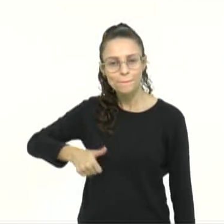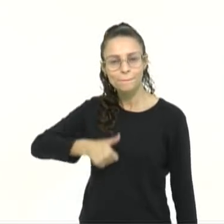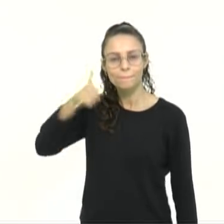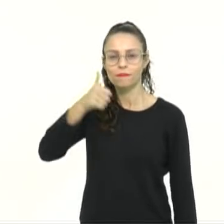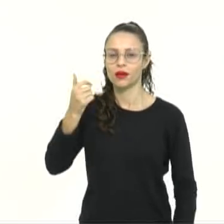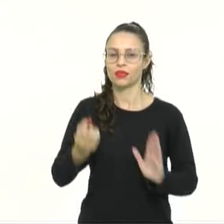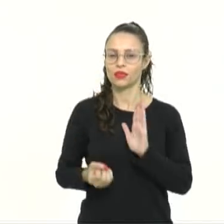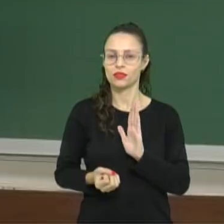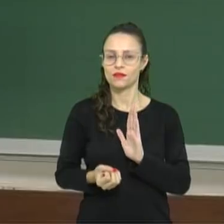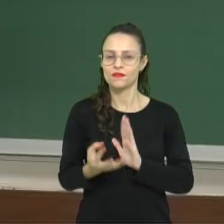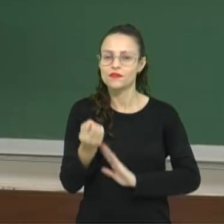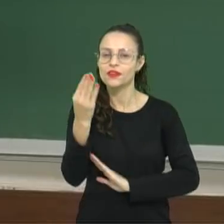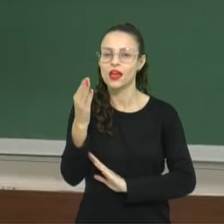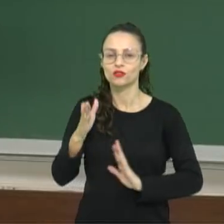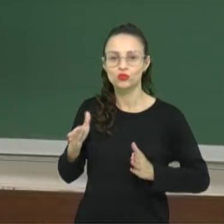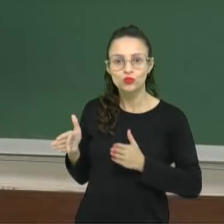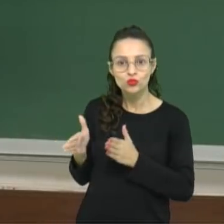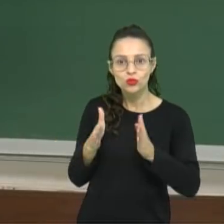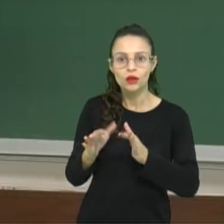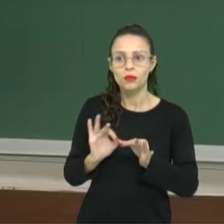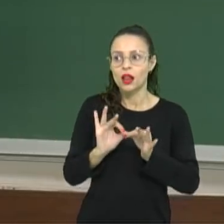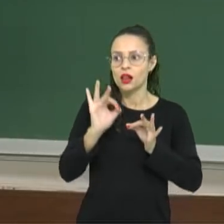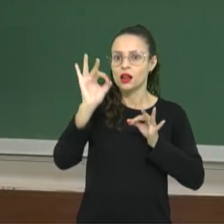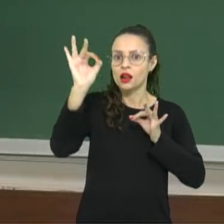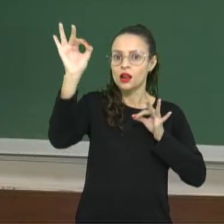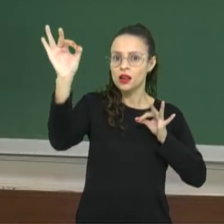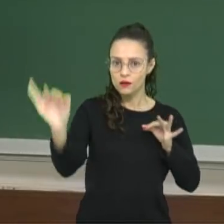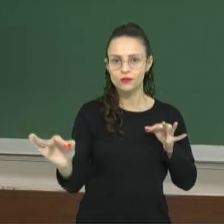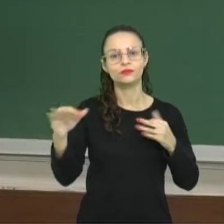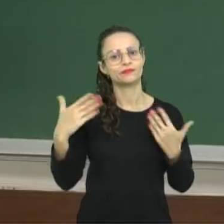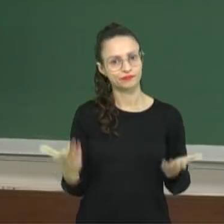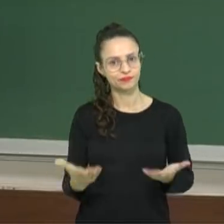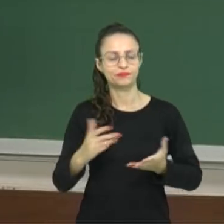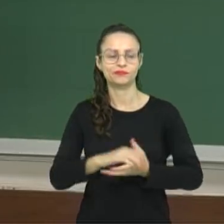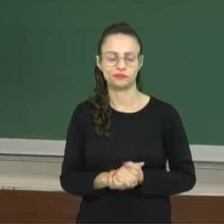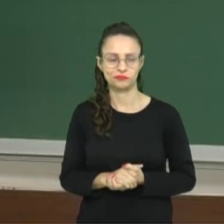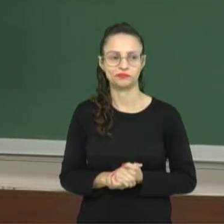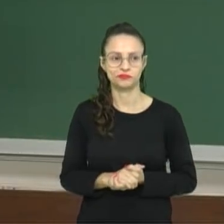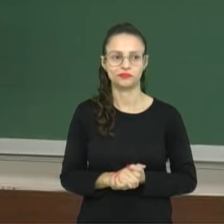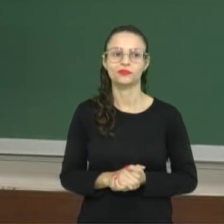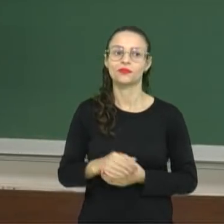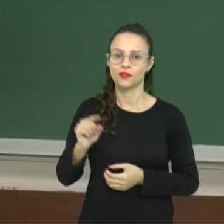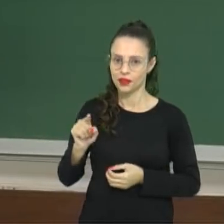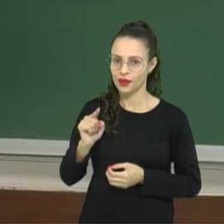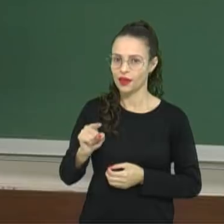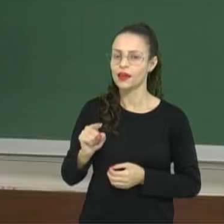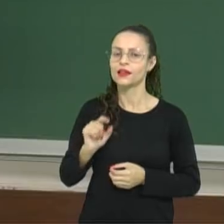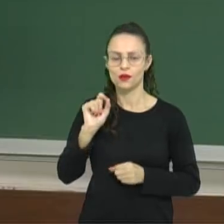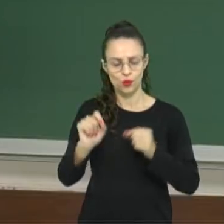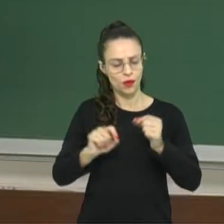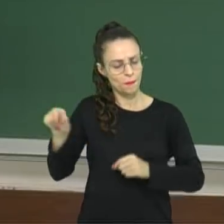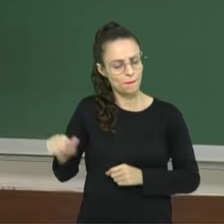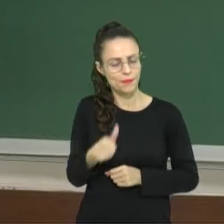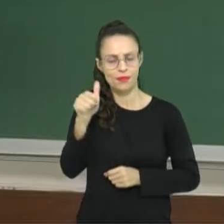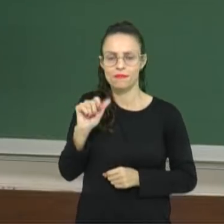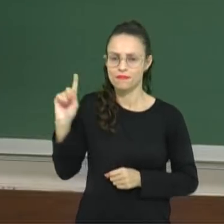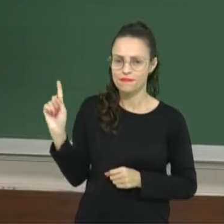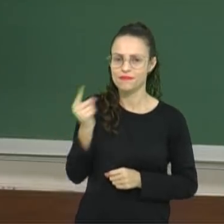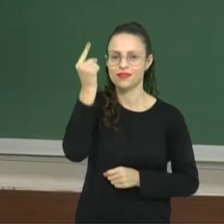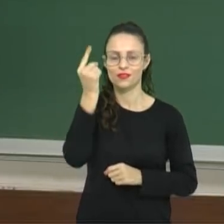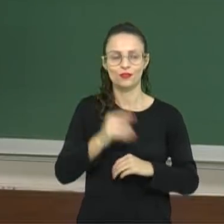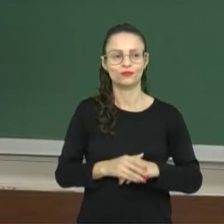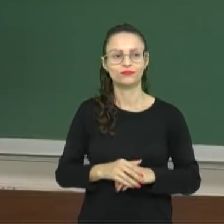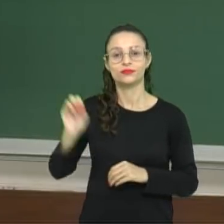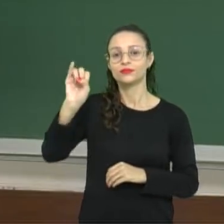viagem num caminho tão longo, né? Então, ele recebeu esse título. Aqui são algumas imagens que